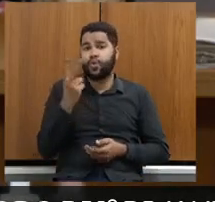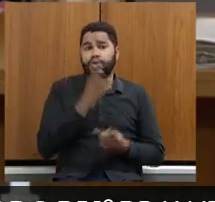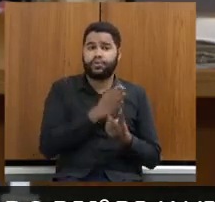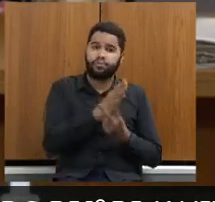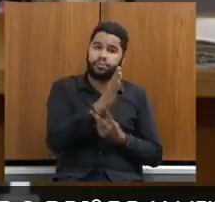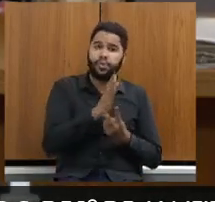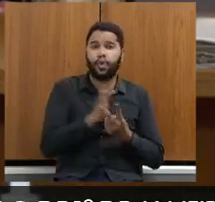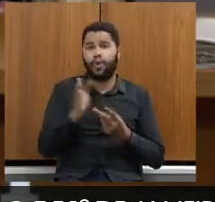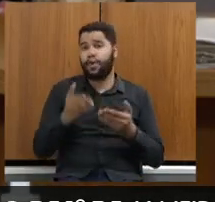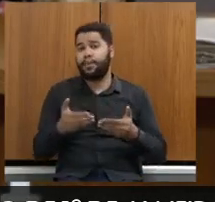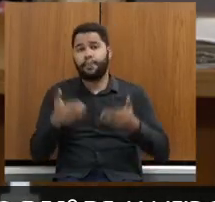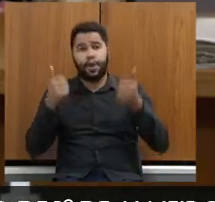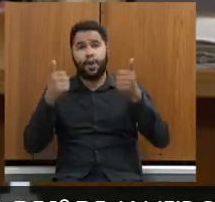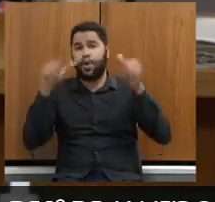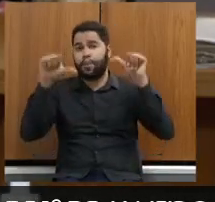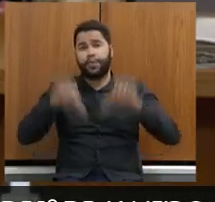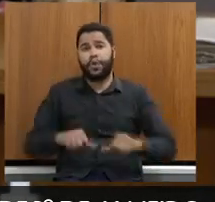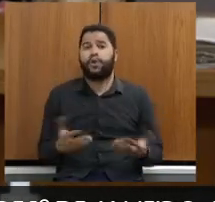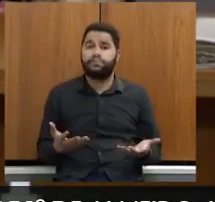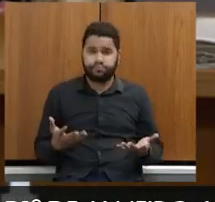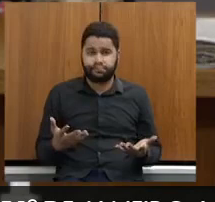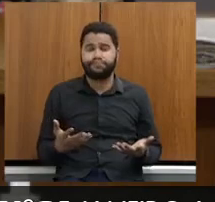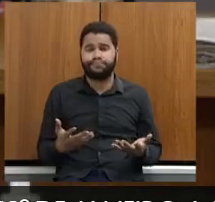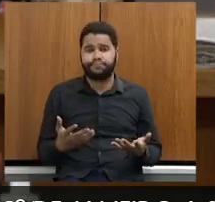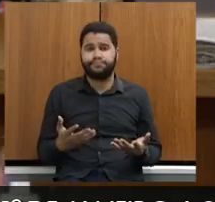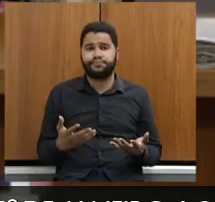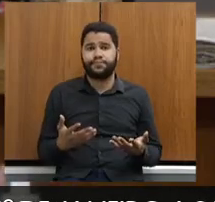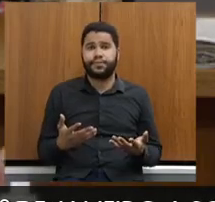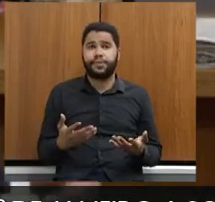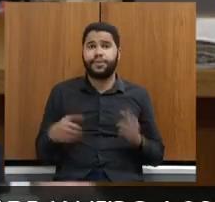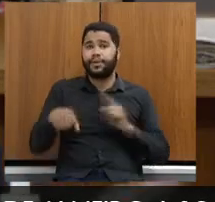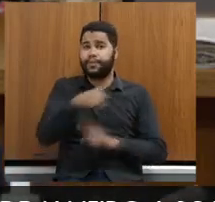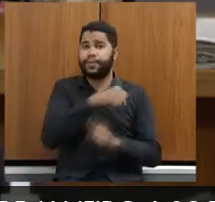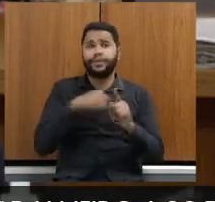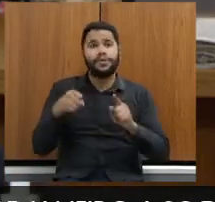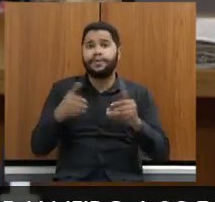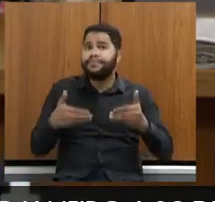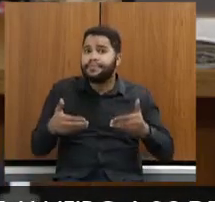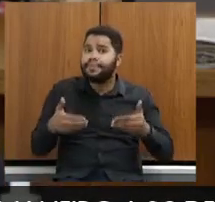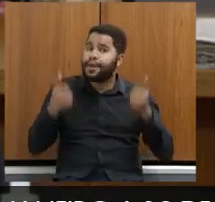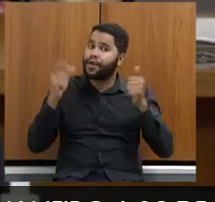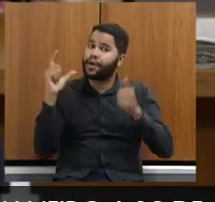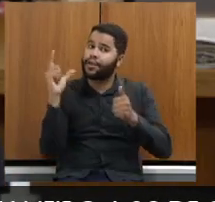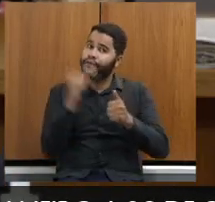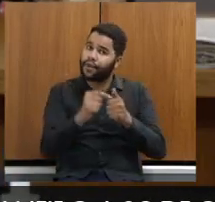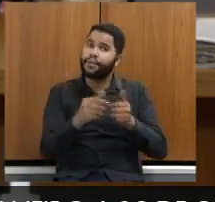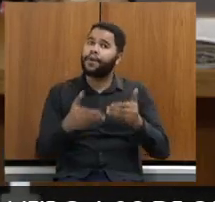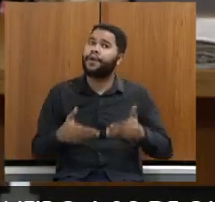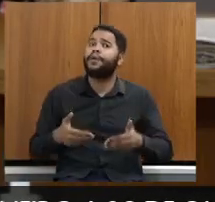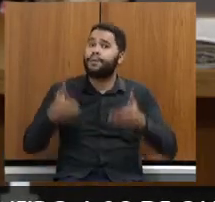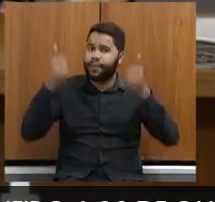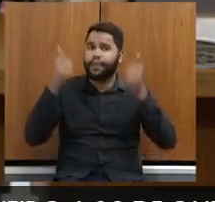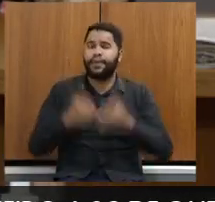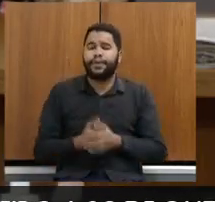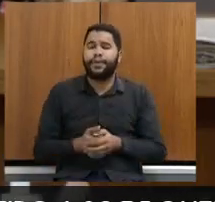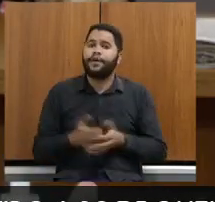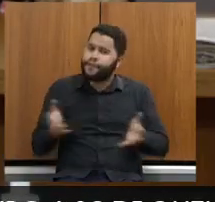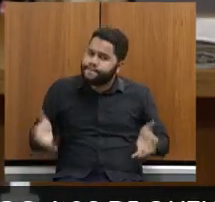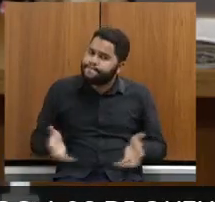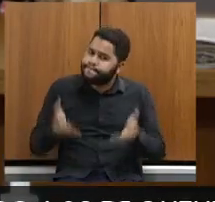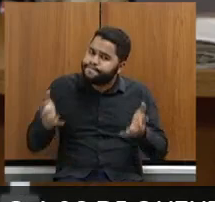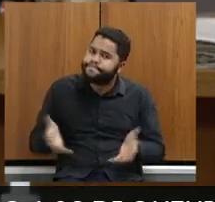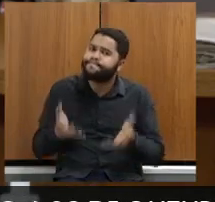o ele está melhor ou de ser pior e para a sociedade é muito melhor que ele saia melhor então a gente tem que